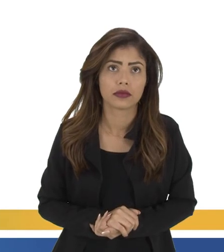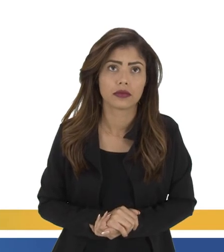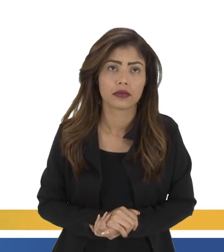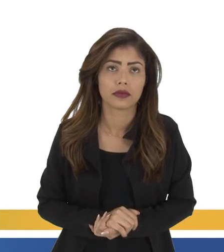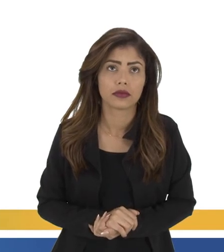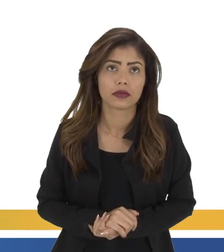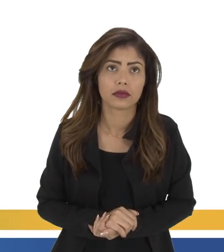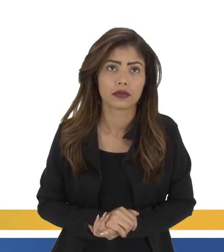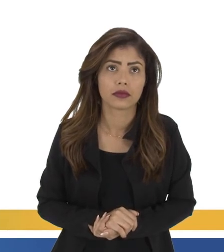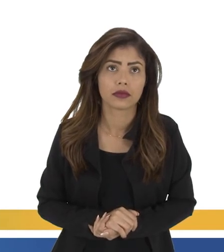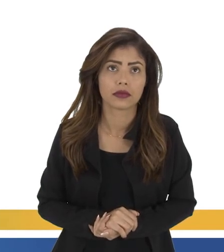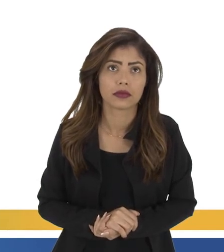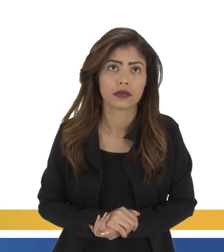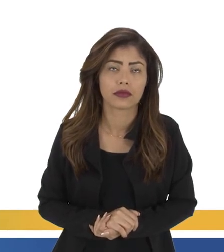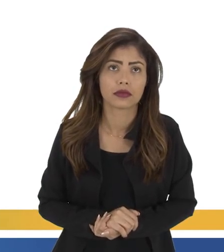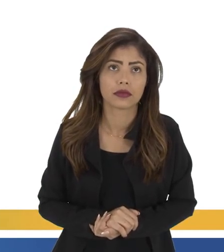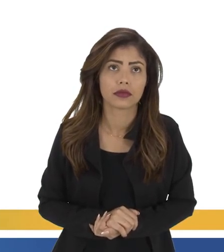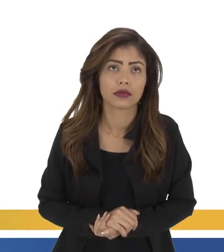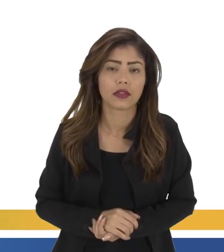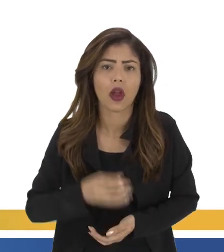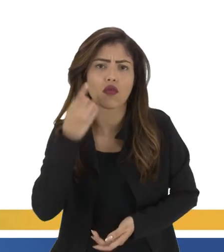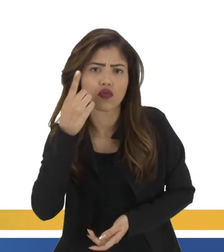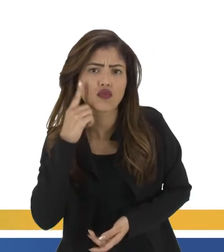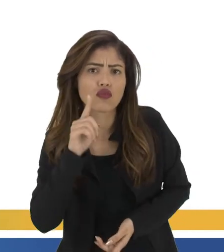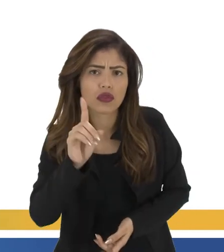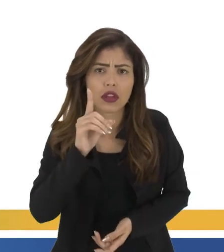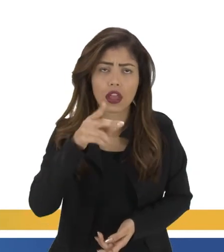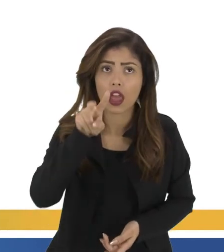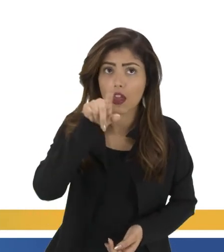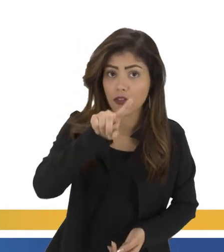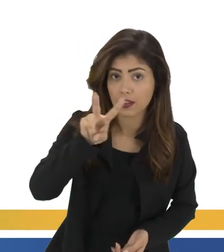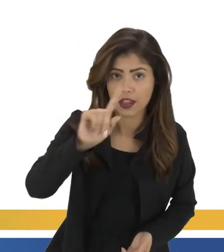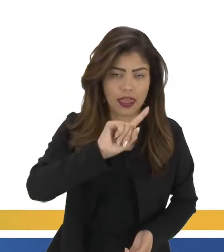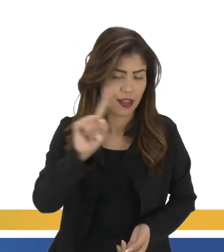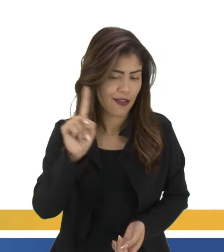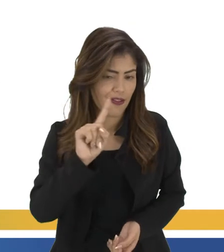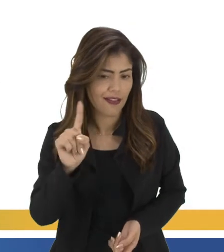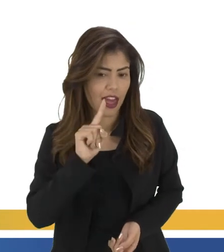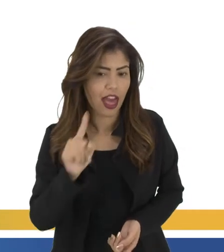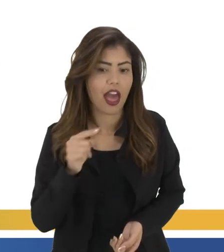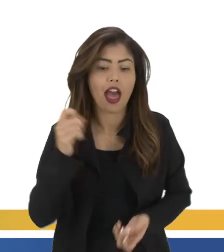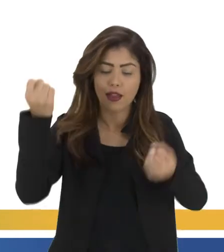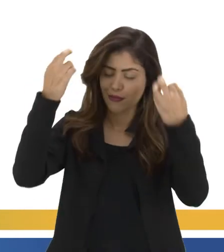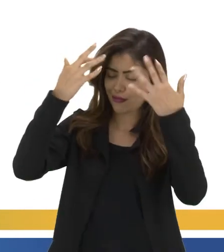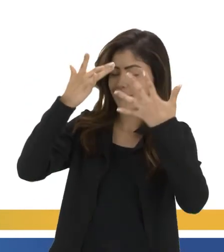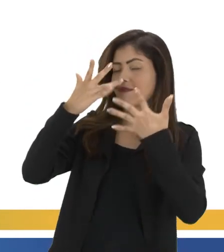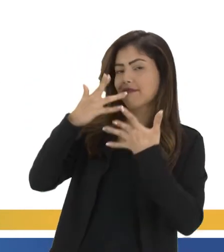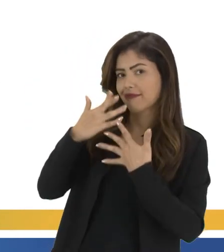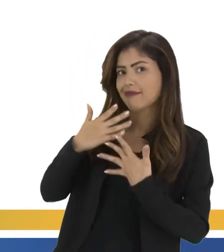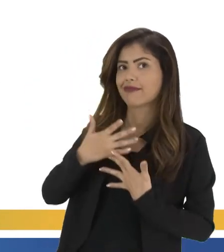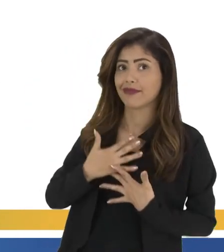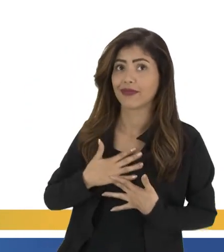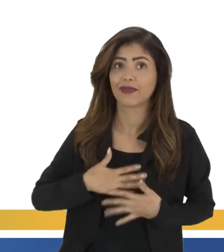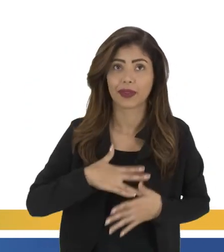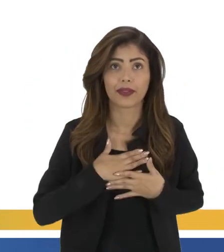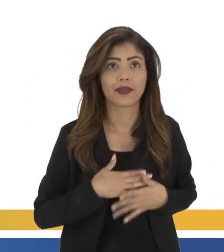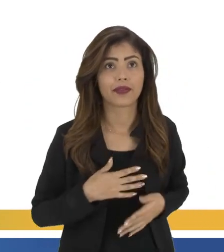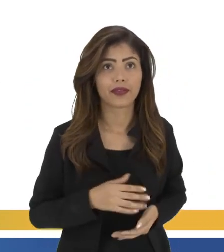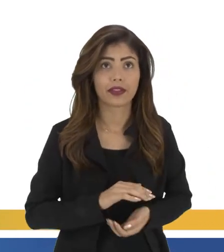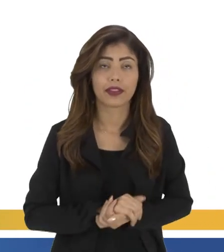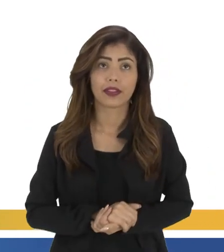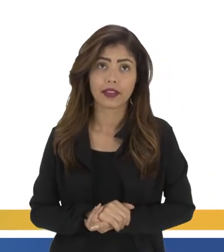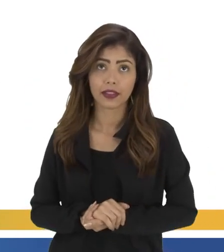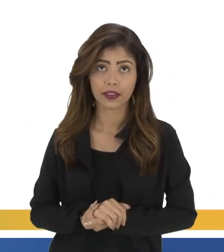bath. Ela disse, um dia você não resistirá a tomar um banho. Aí ela ainda fala assim,